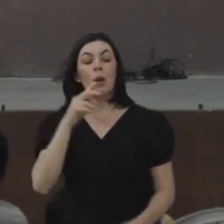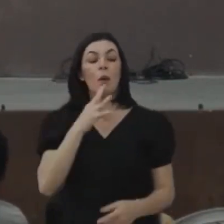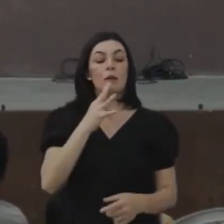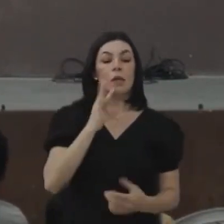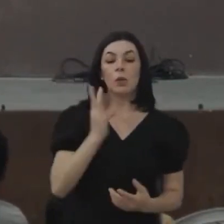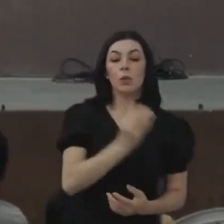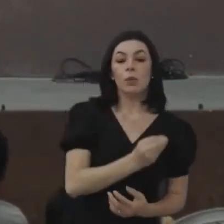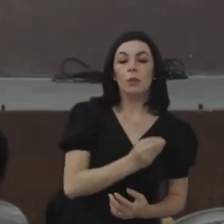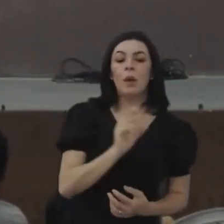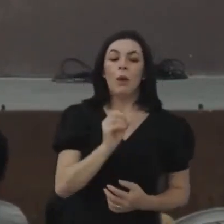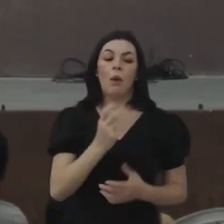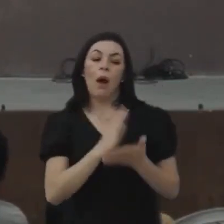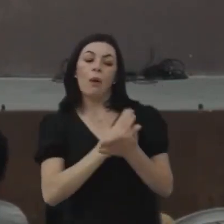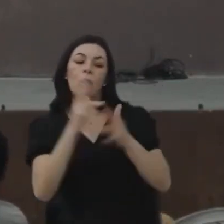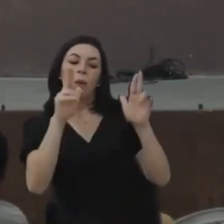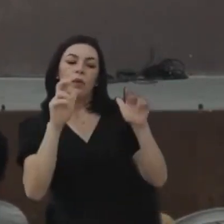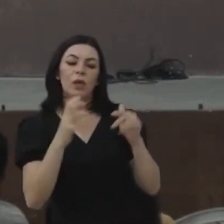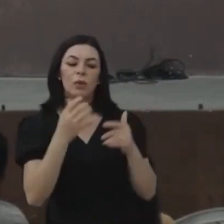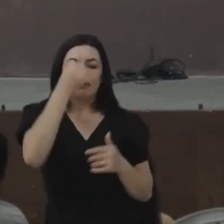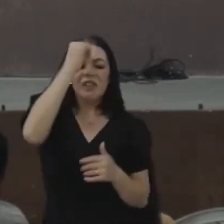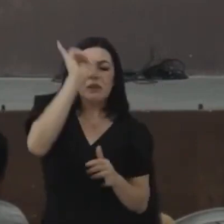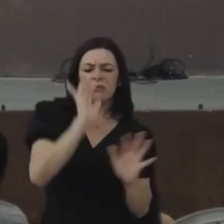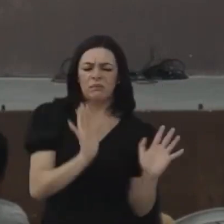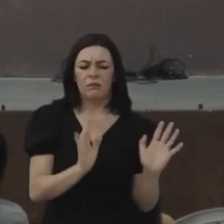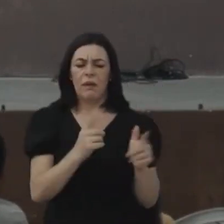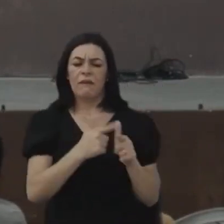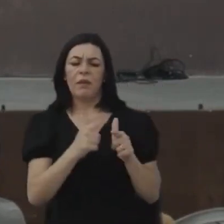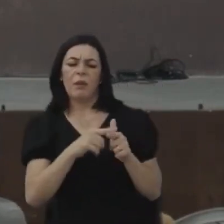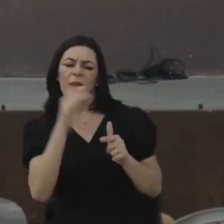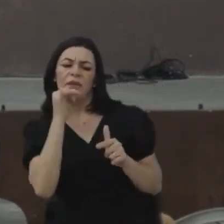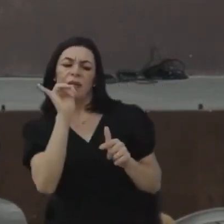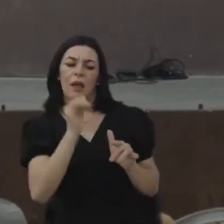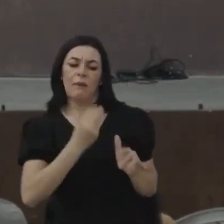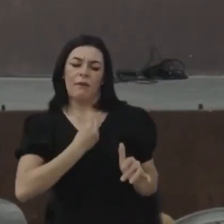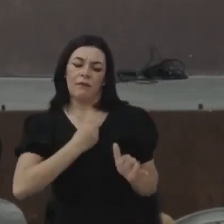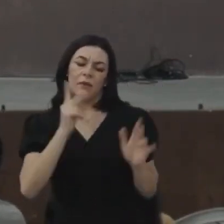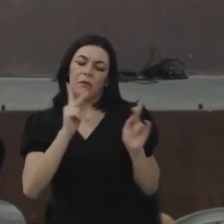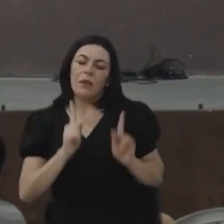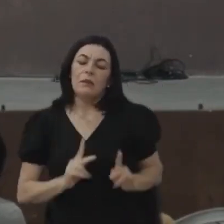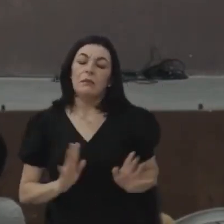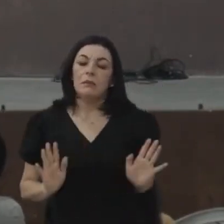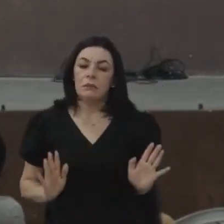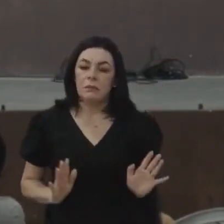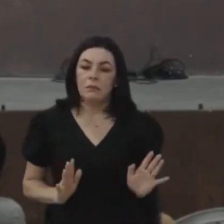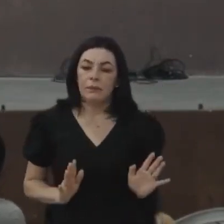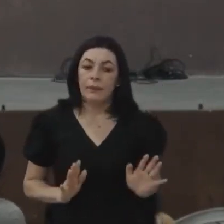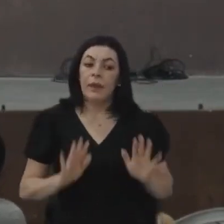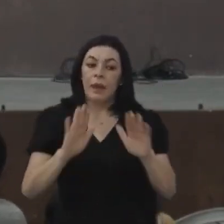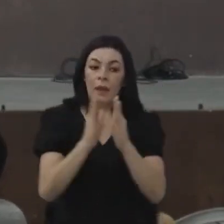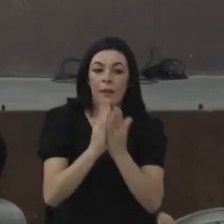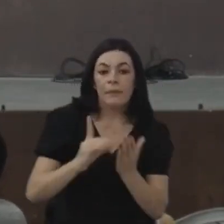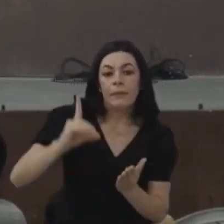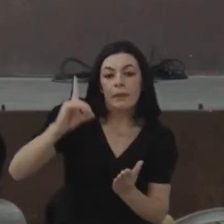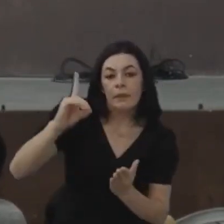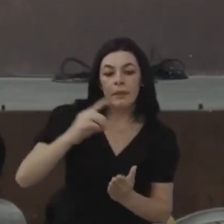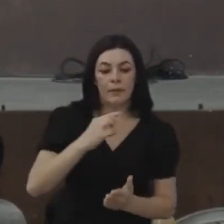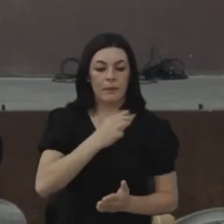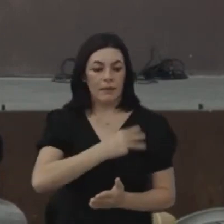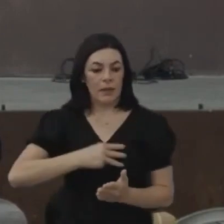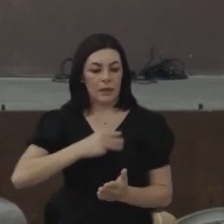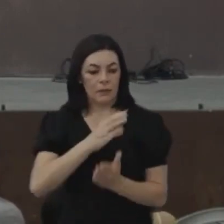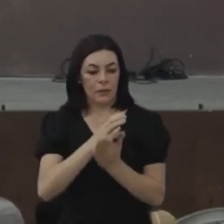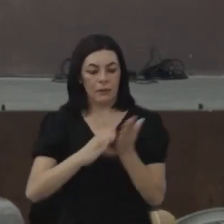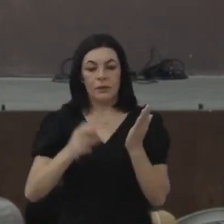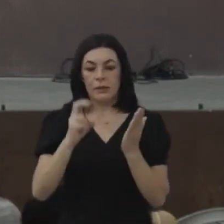de determinados assuntos para evitar problemas e viver a vida deles? Vamos abrir nossas Bíblias em Mateus capítulo